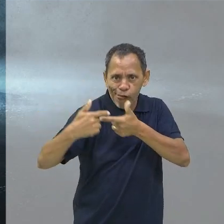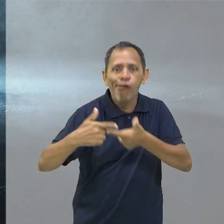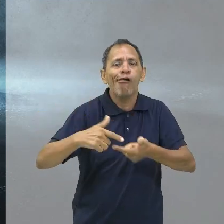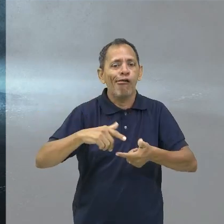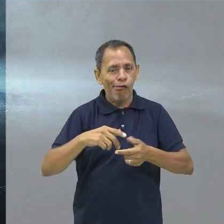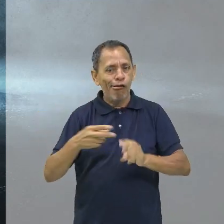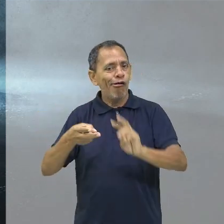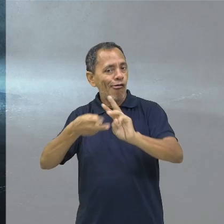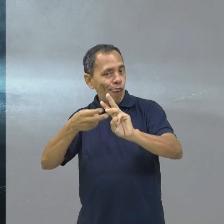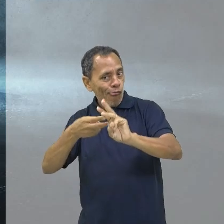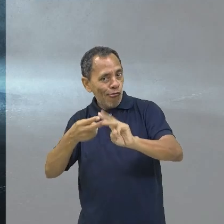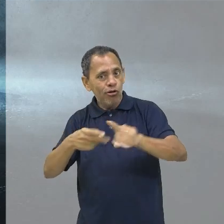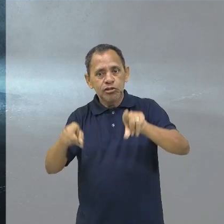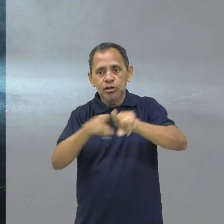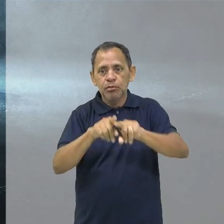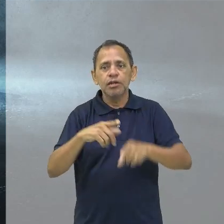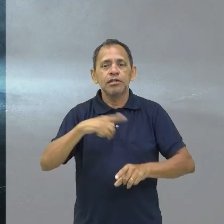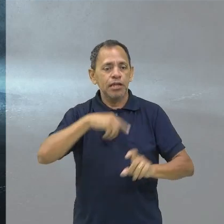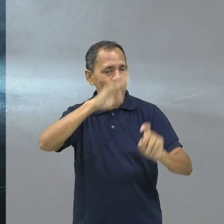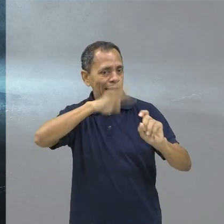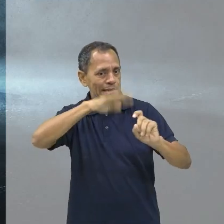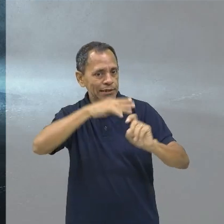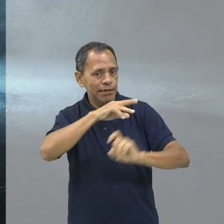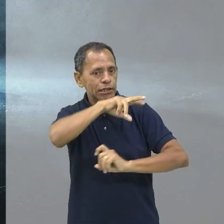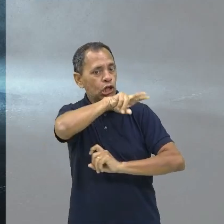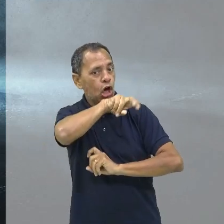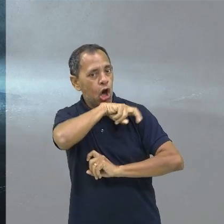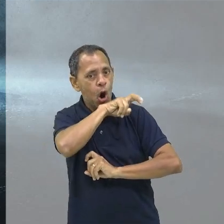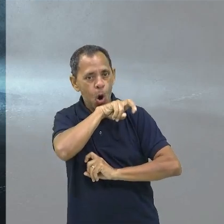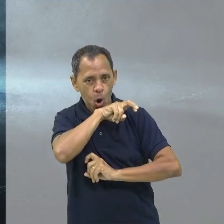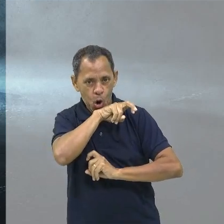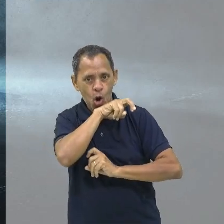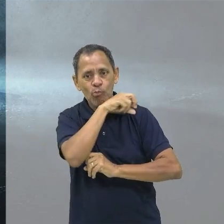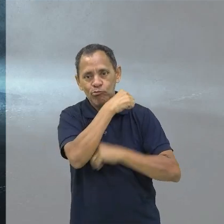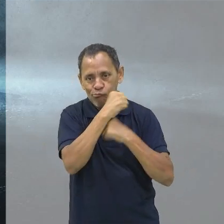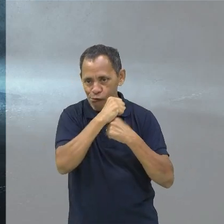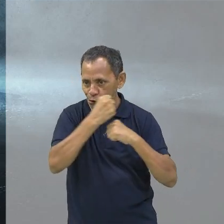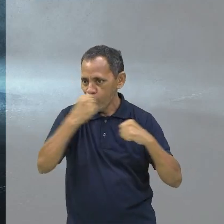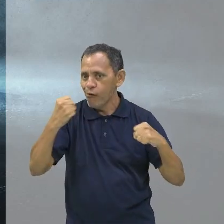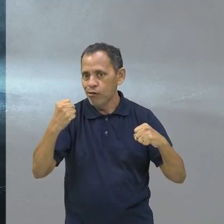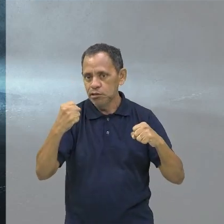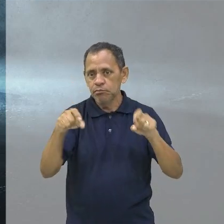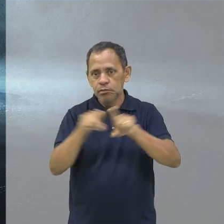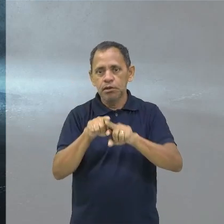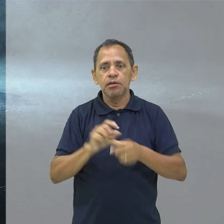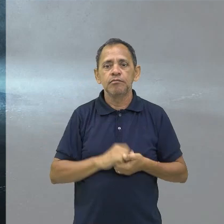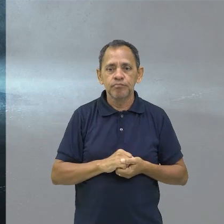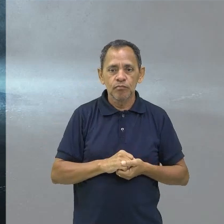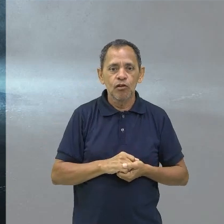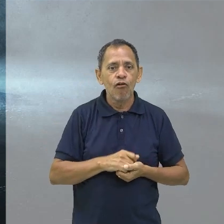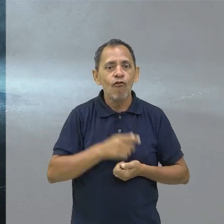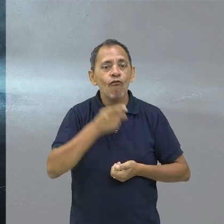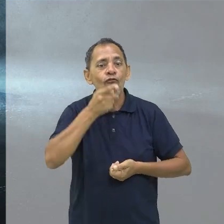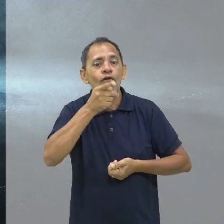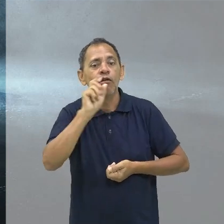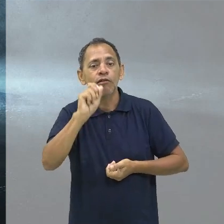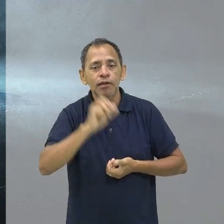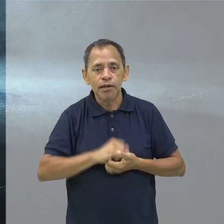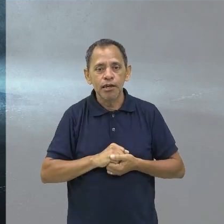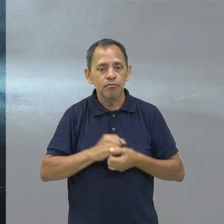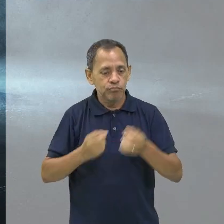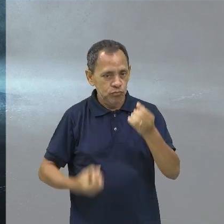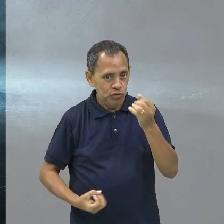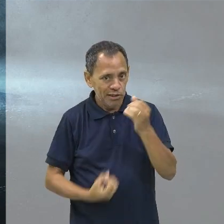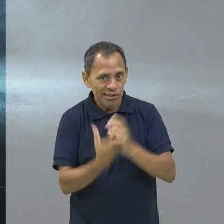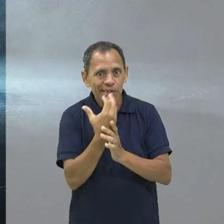existe essa, a lenda da cobra grande, que fala sobre o nascimento de toda a